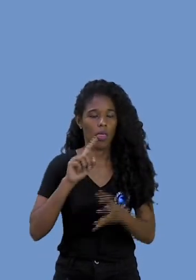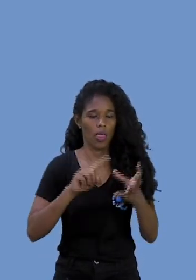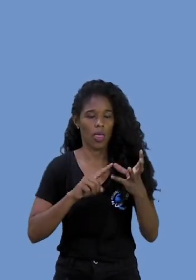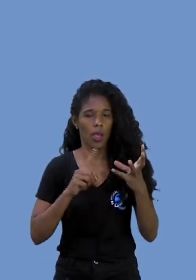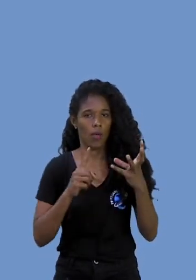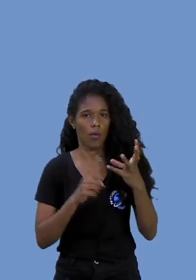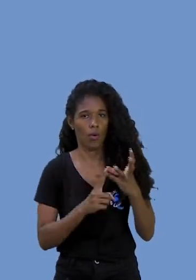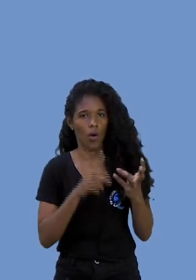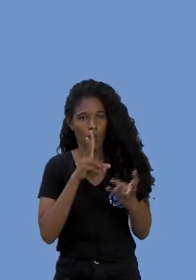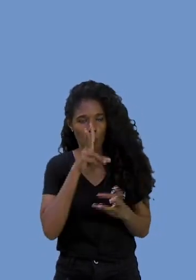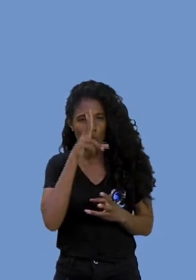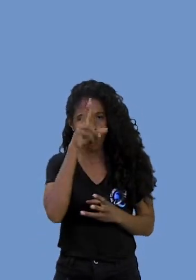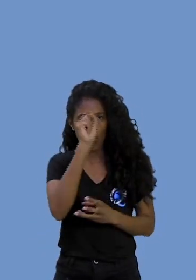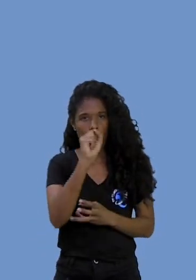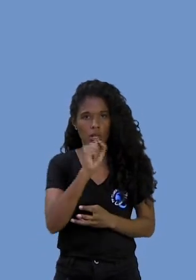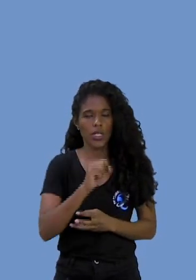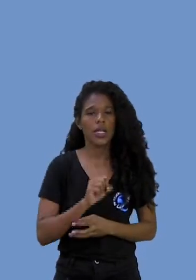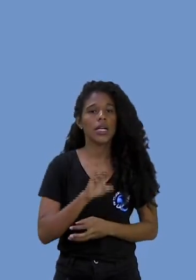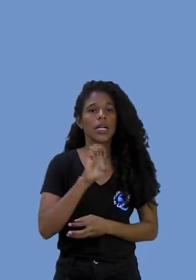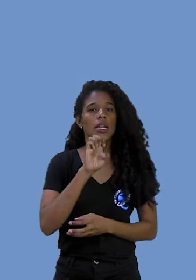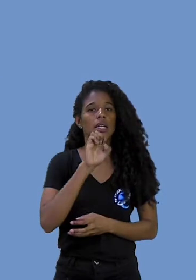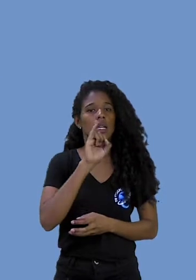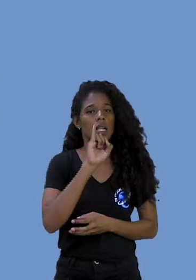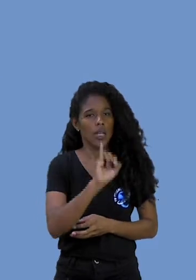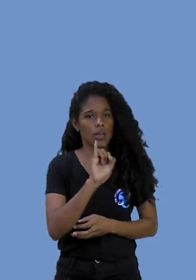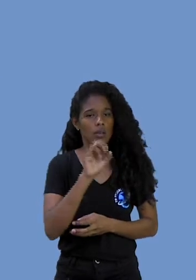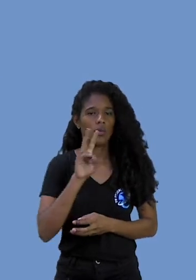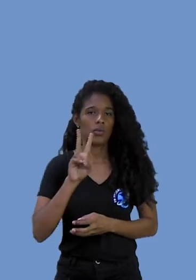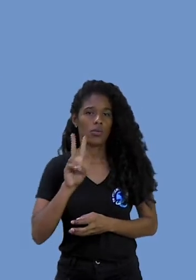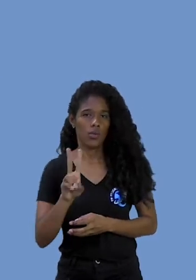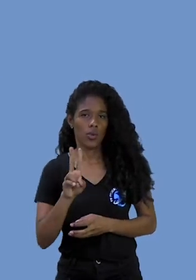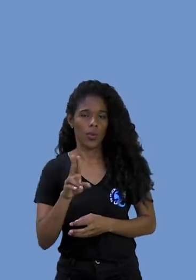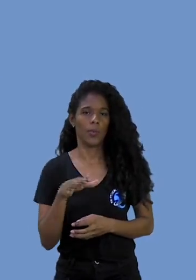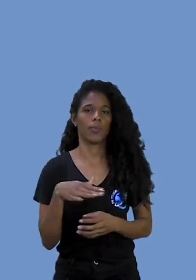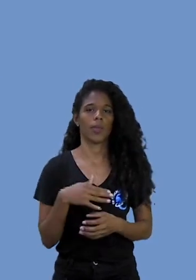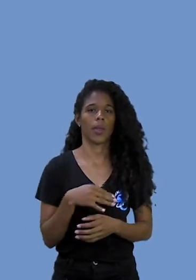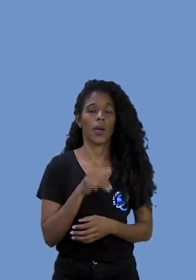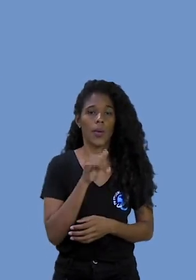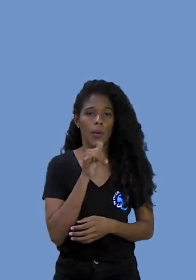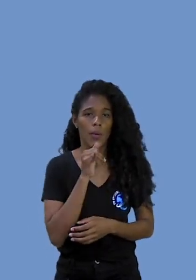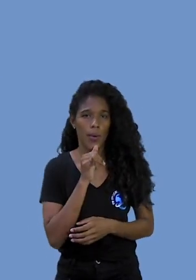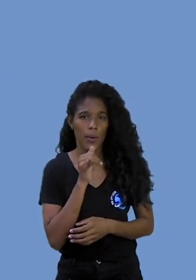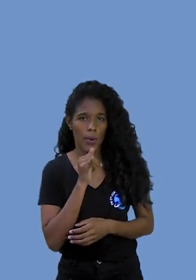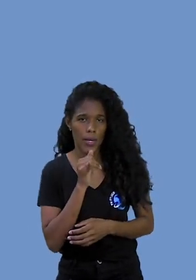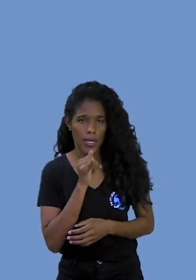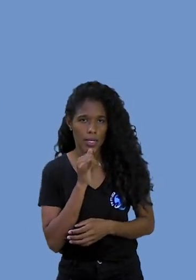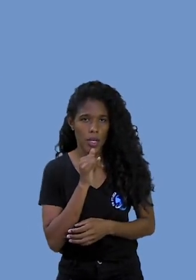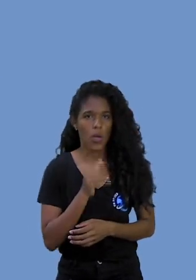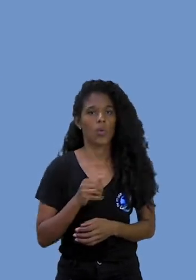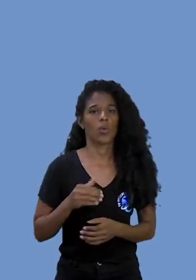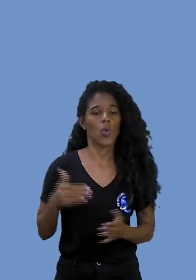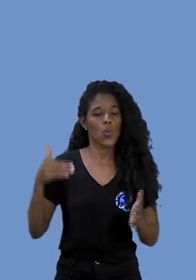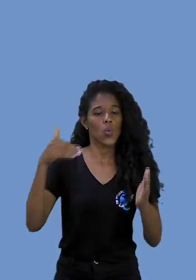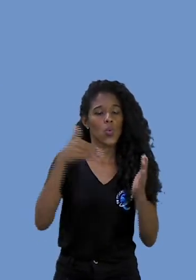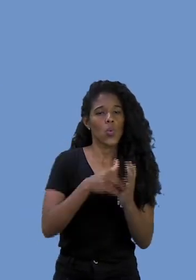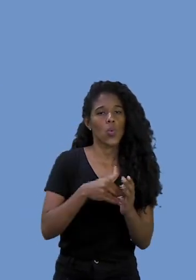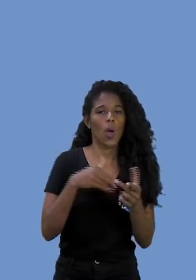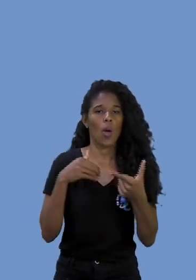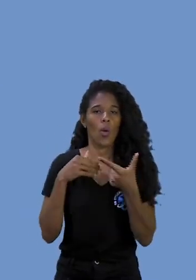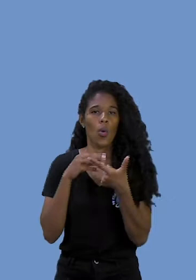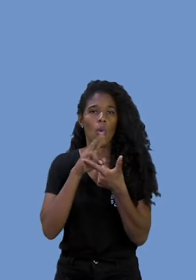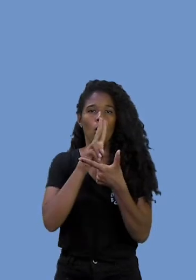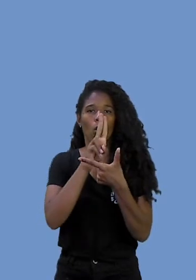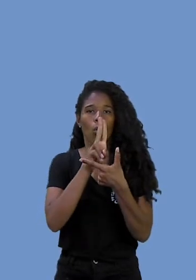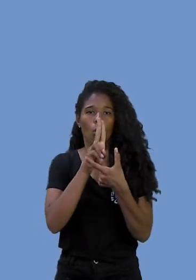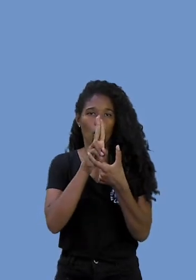íngreme ou útil, por exemplo. E nas vogais tônicas abertas e semiabertas, que é o A,